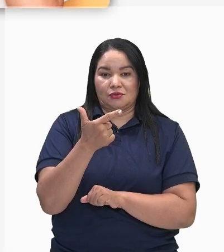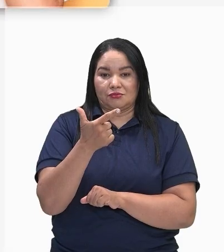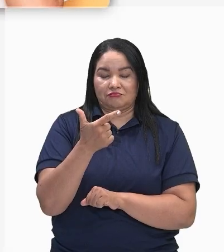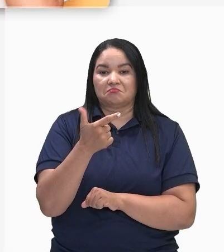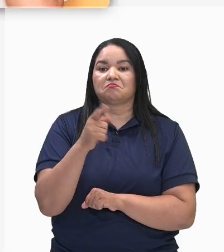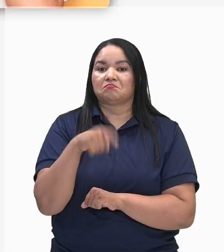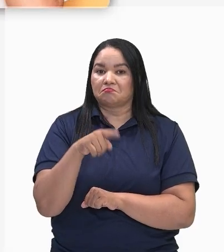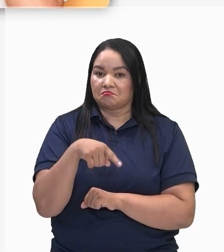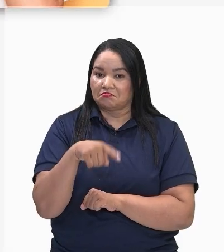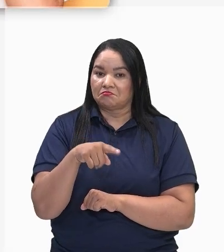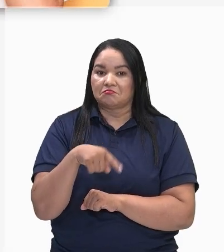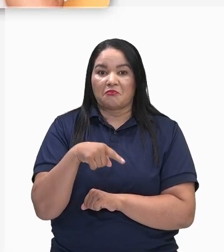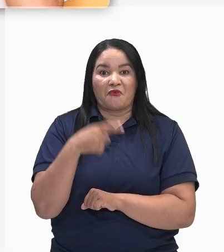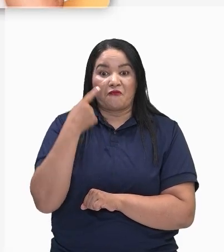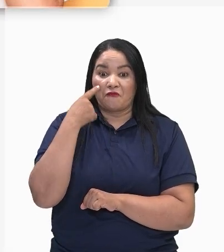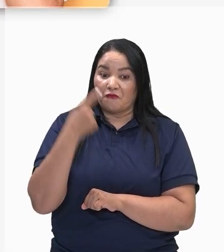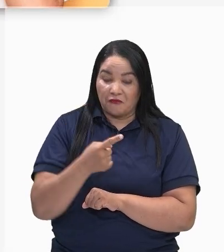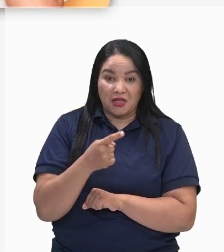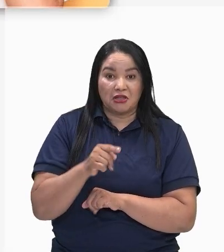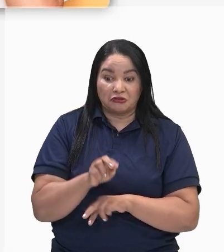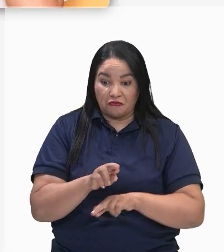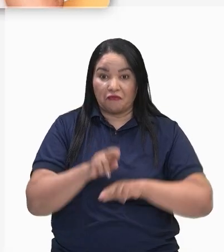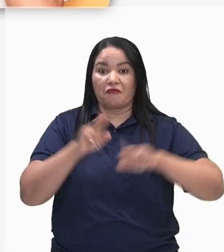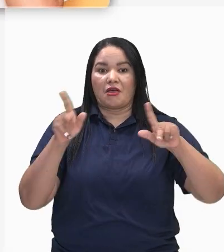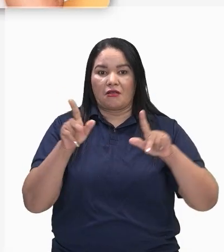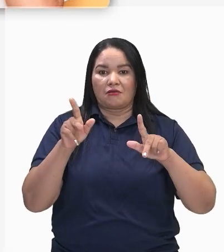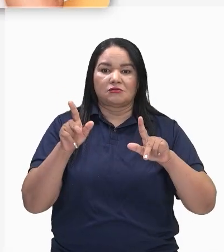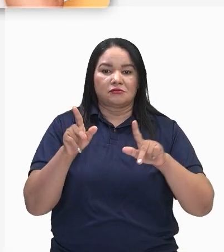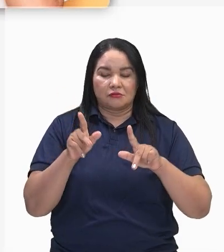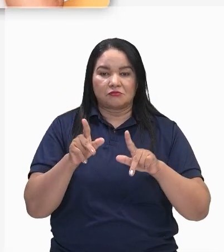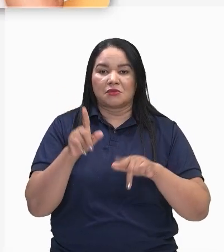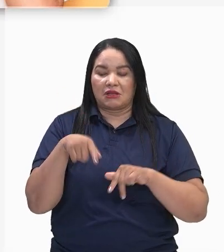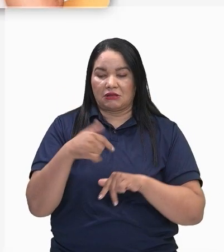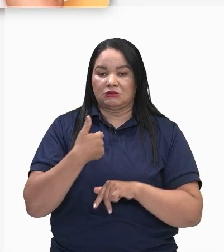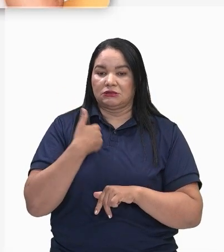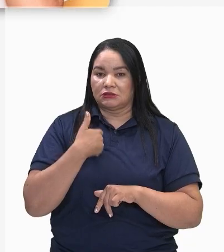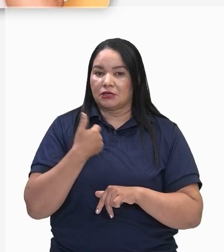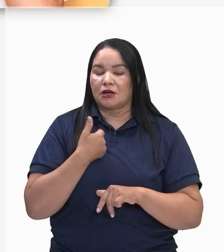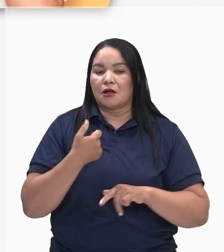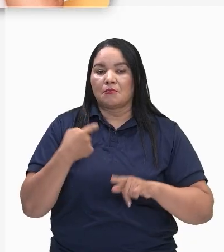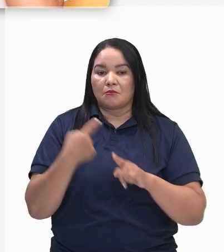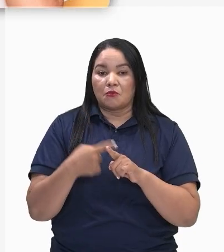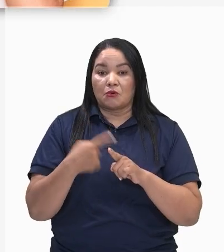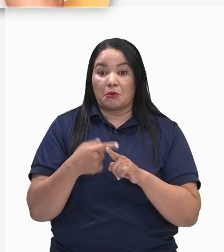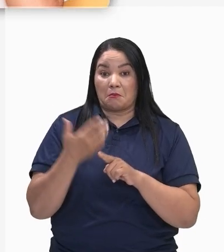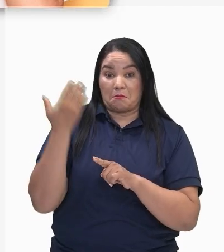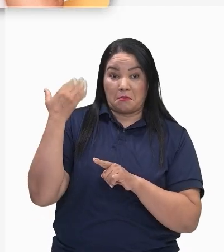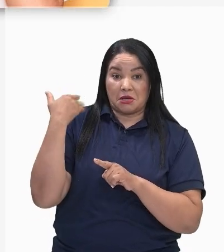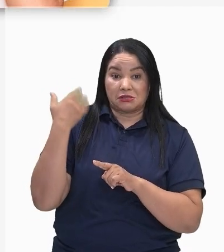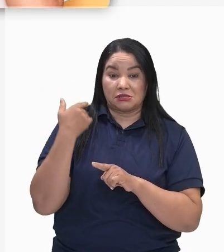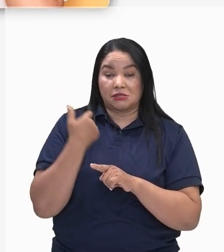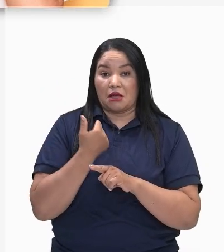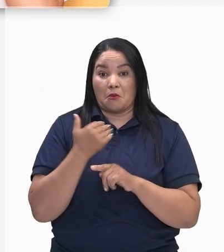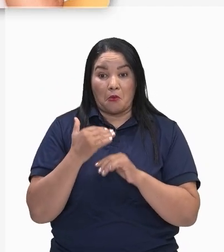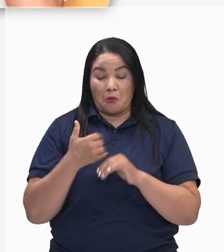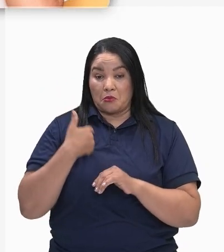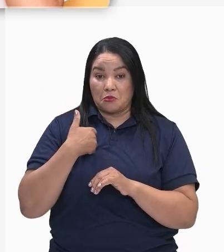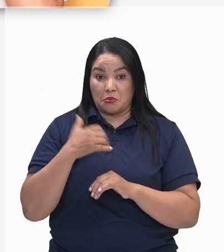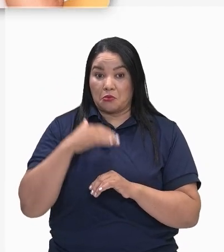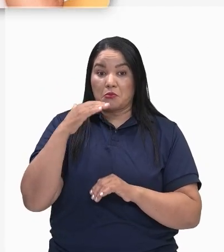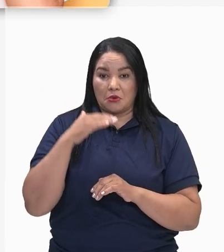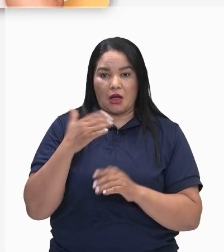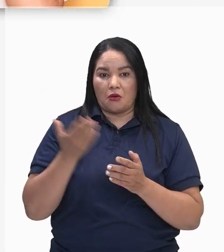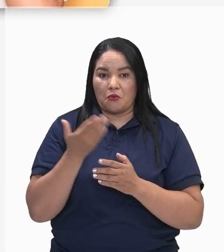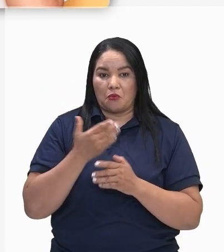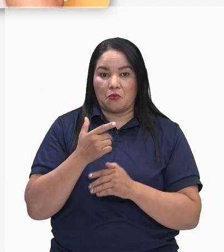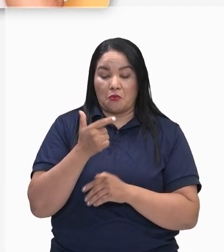gente observa aí uma diferença muito grande na idade, né? Então, as meninas atualmente com 16 anos, elas já passaram